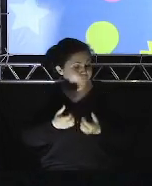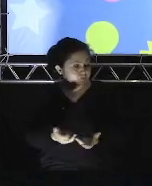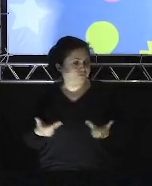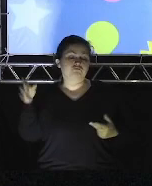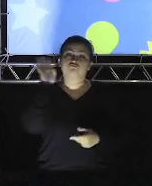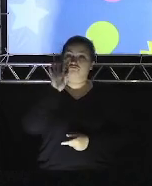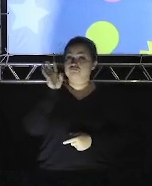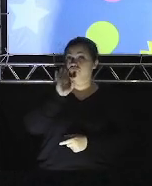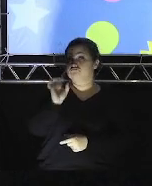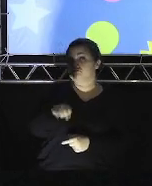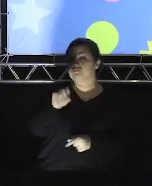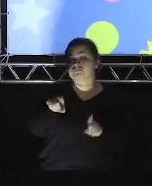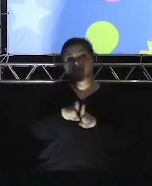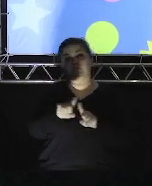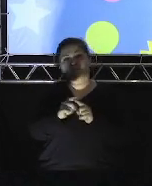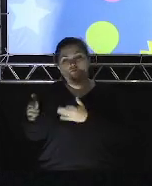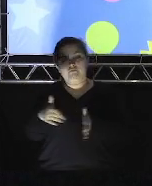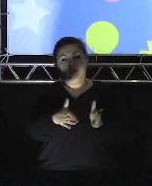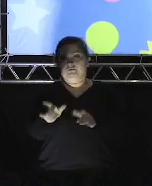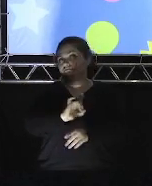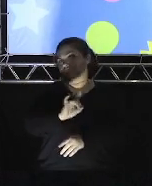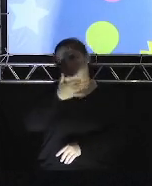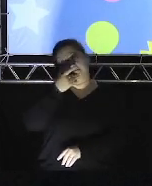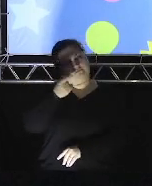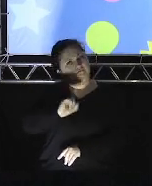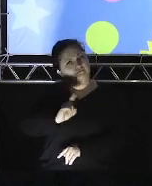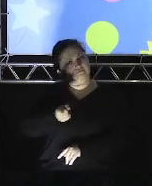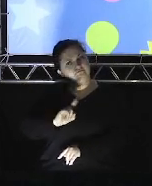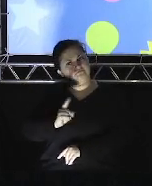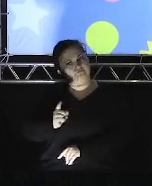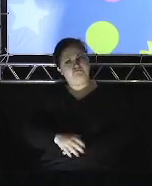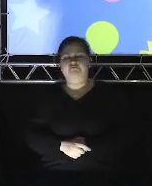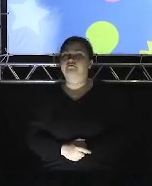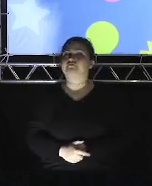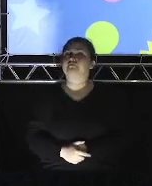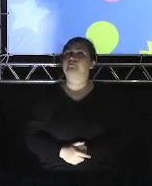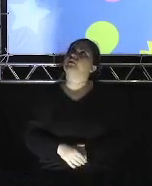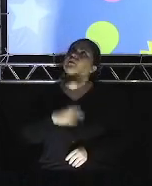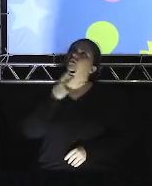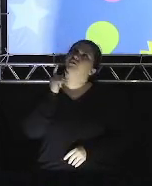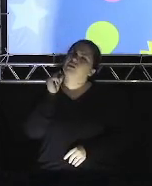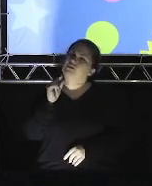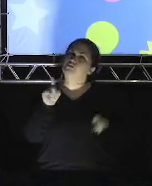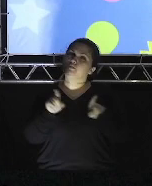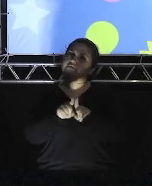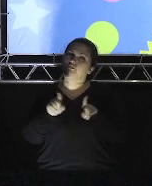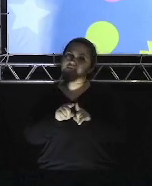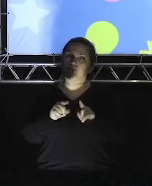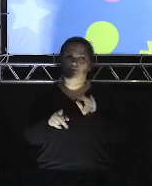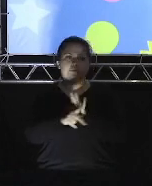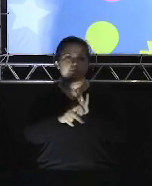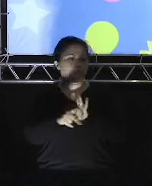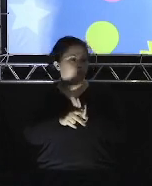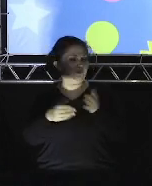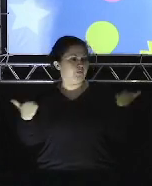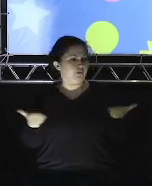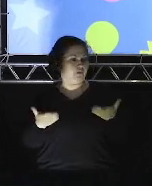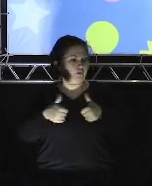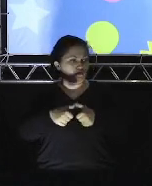legal, mas a jornada não foi fácil. E falando um pouquinho agora do Case Neon, que é onde eu estou